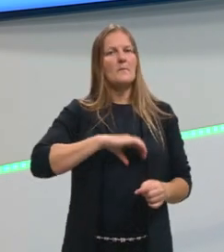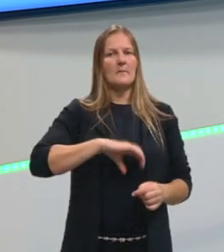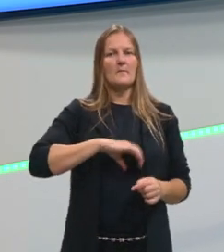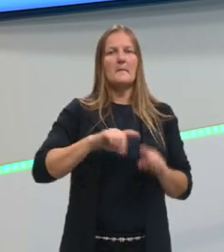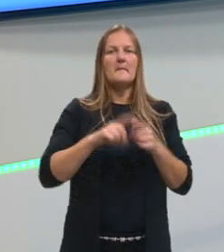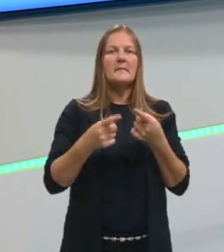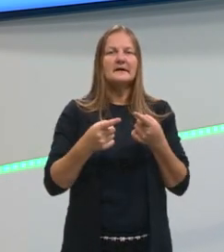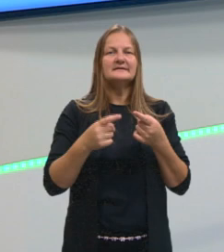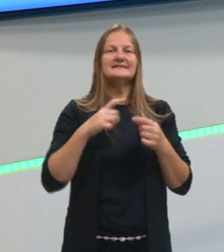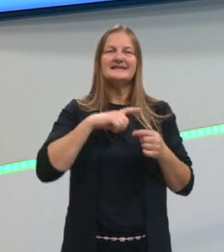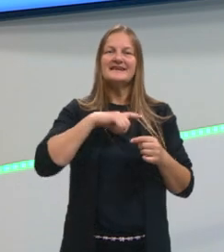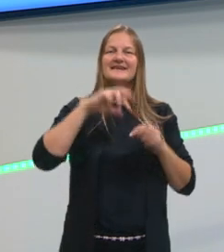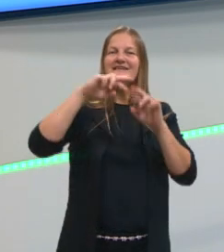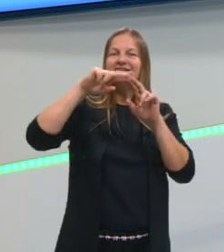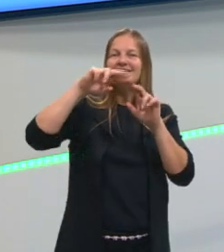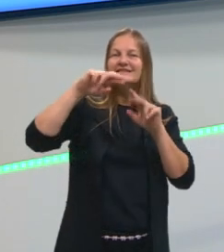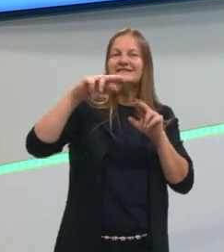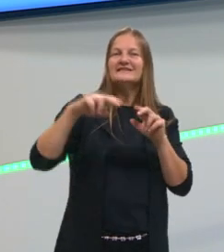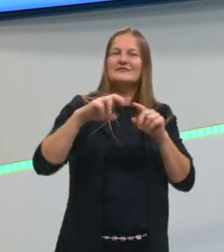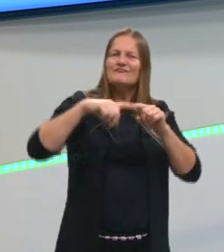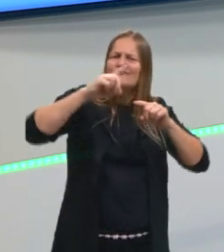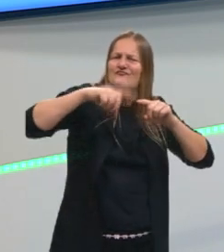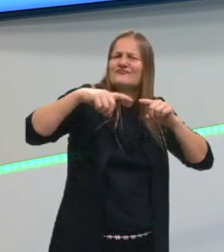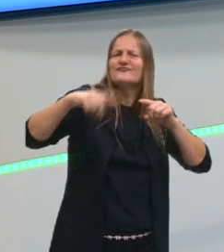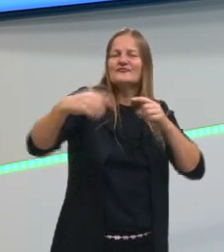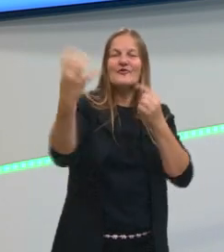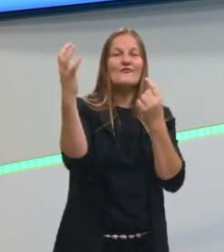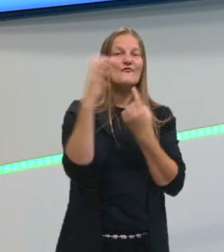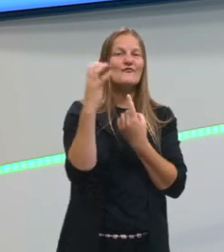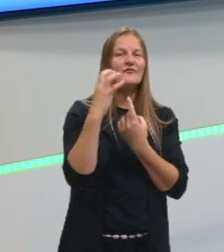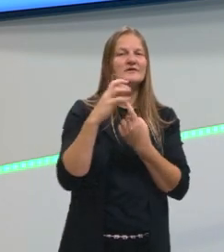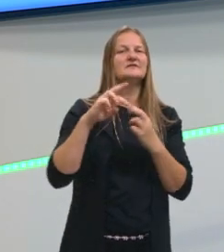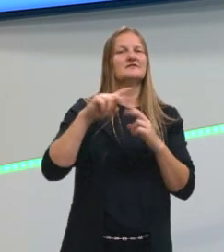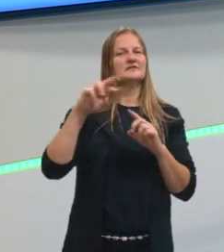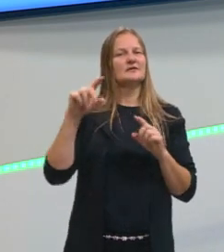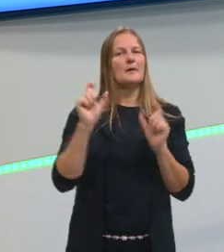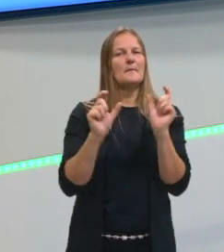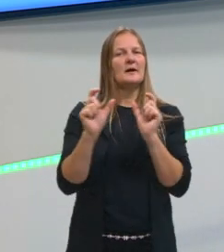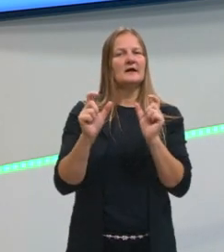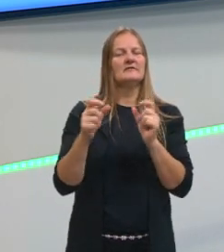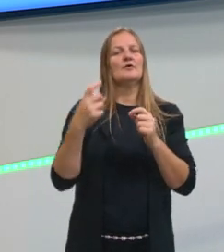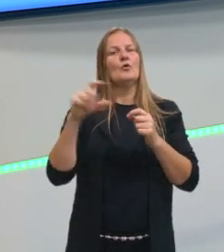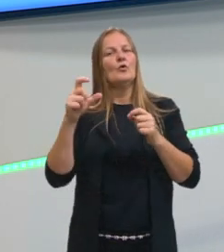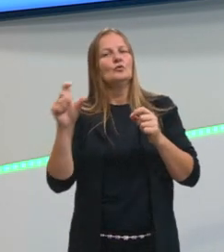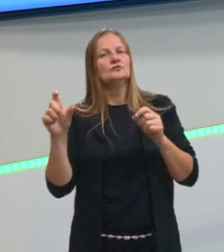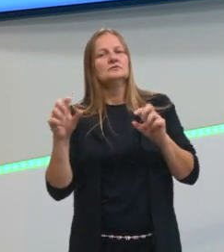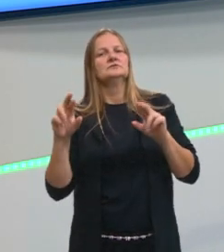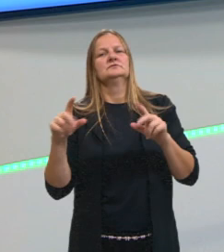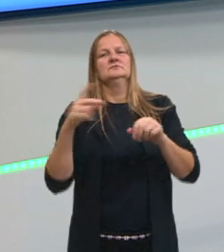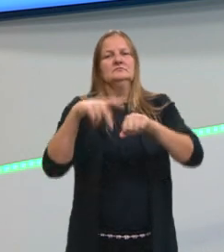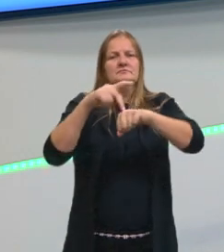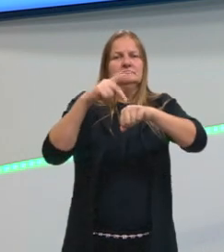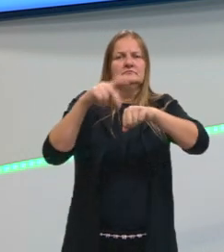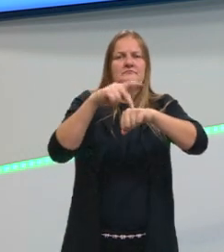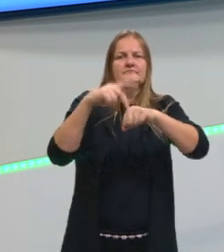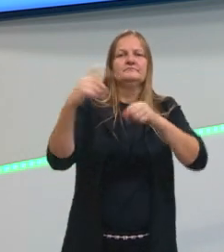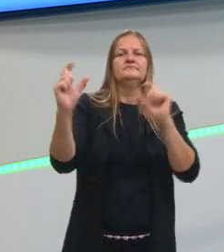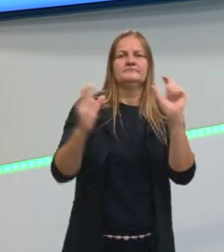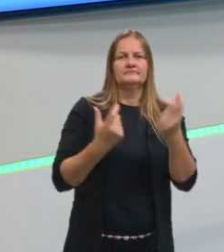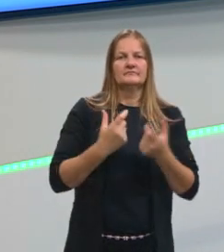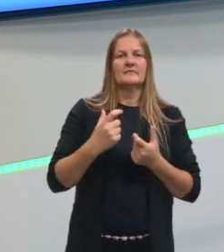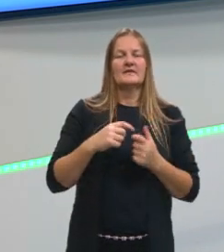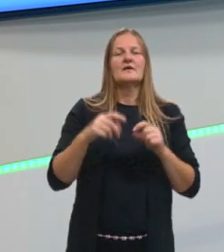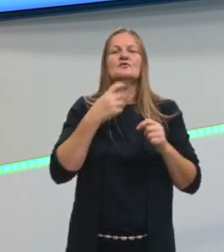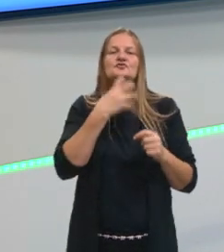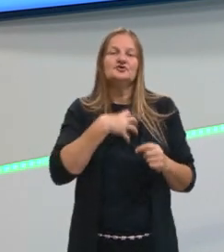mas essa língua portuguesa sofreu muitas influências influências De outras línguas estrangeiras e na nossa